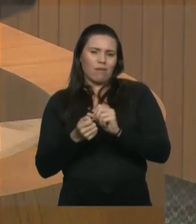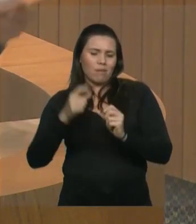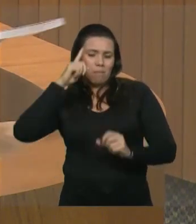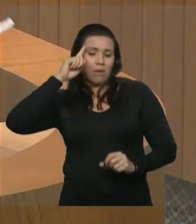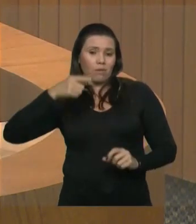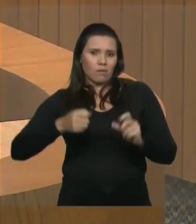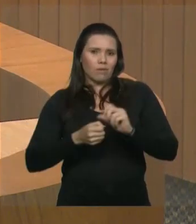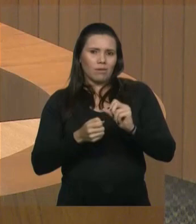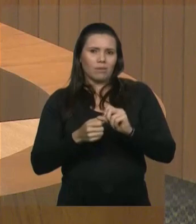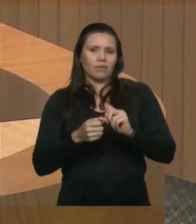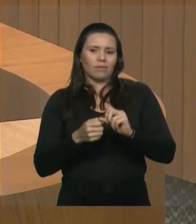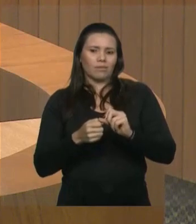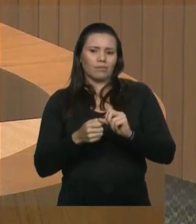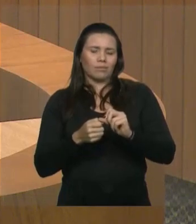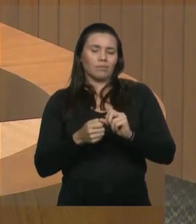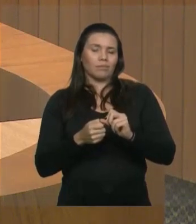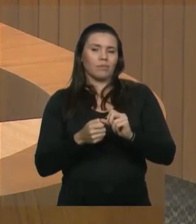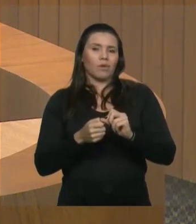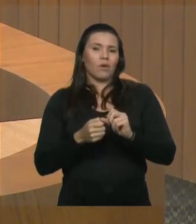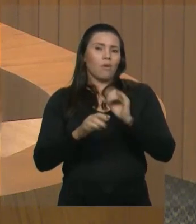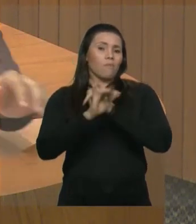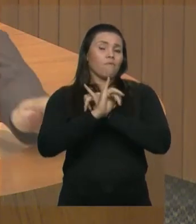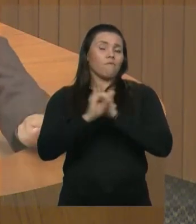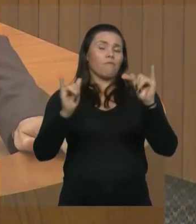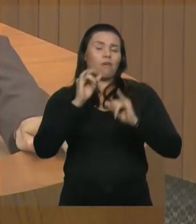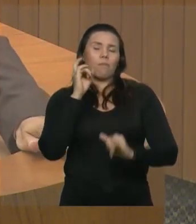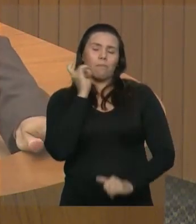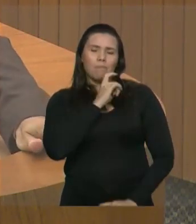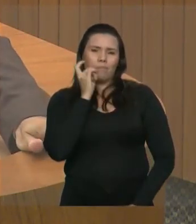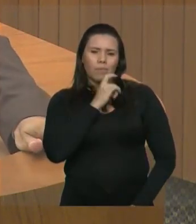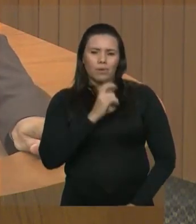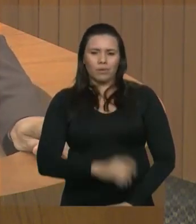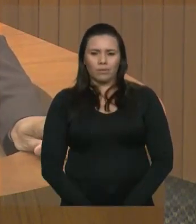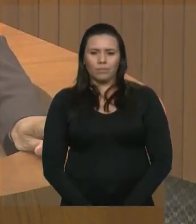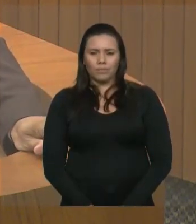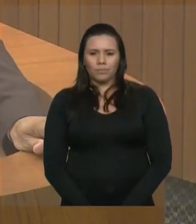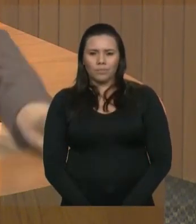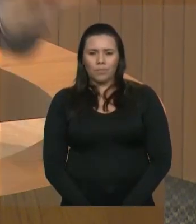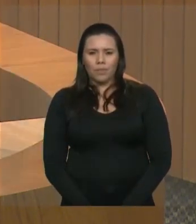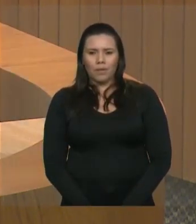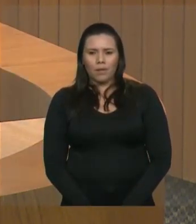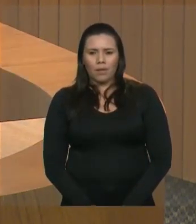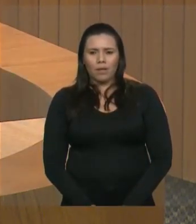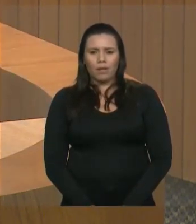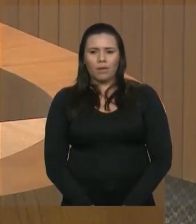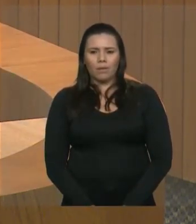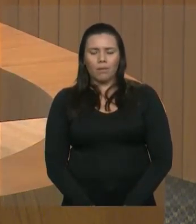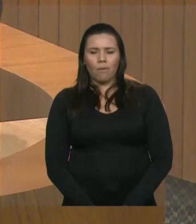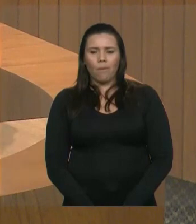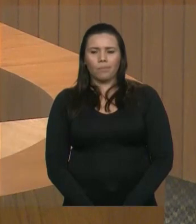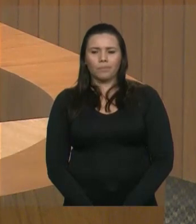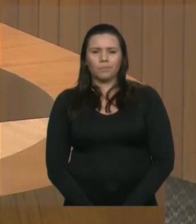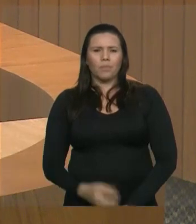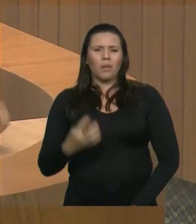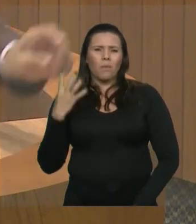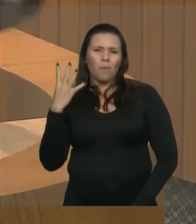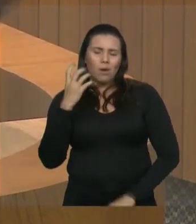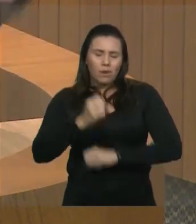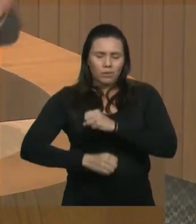E não adianta fazer o que ele fez em São Luís, retirar as palafitas da frente do palácio. Passou 4 anos para fazer